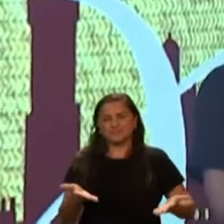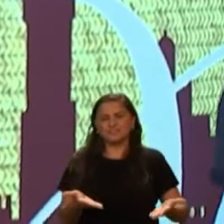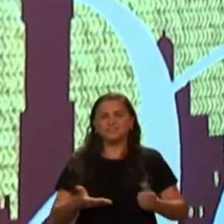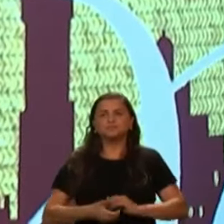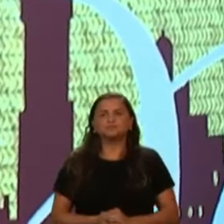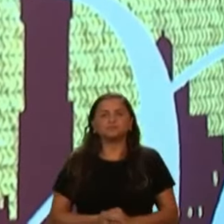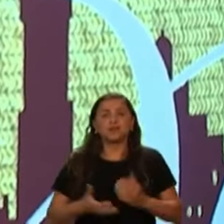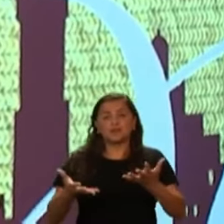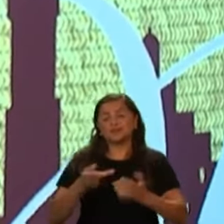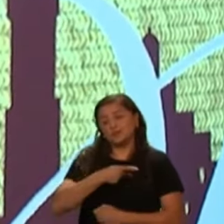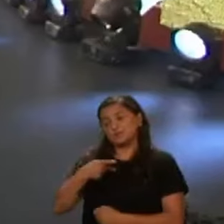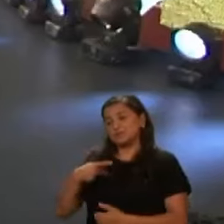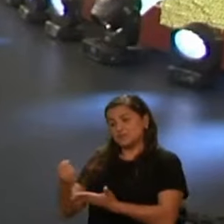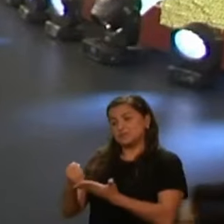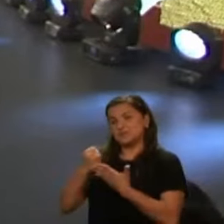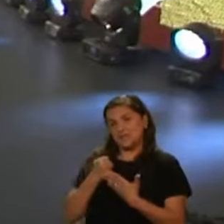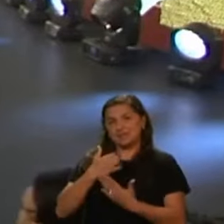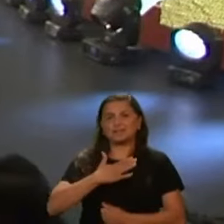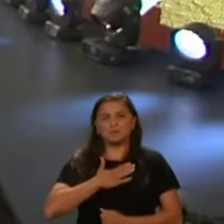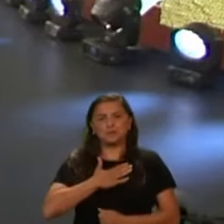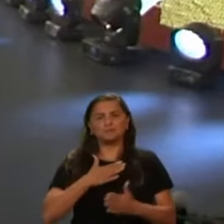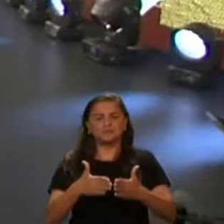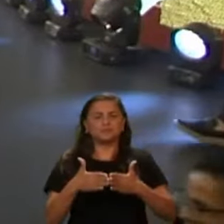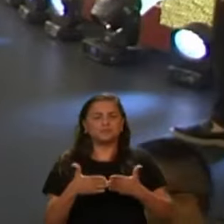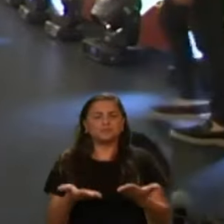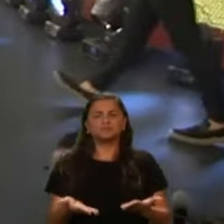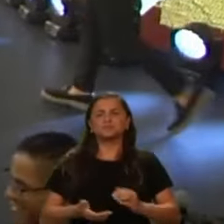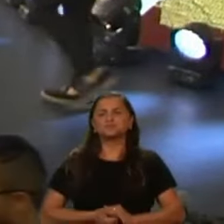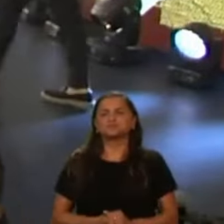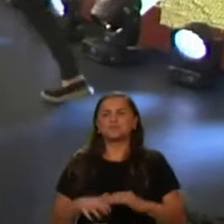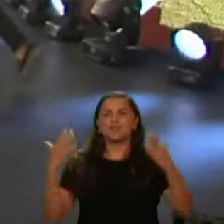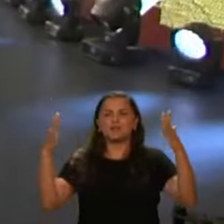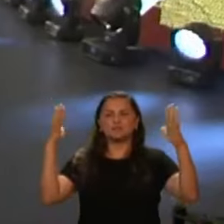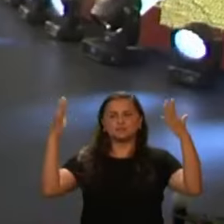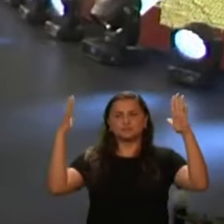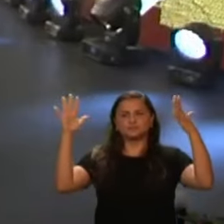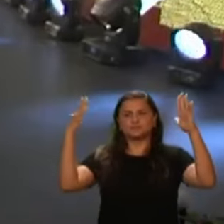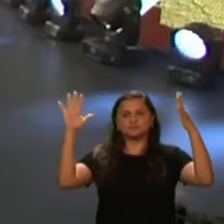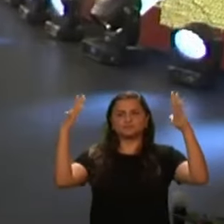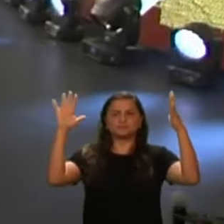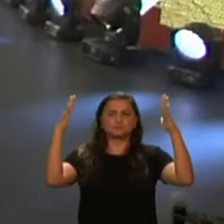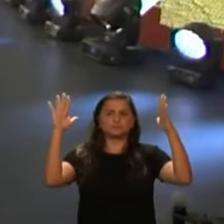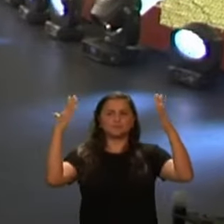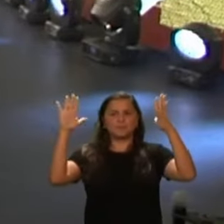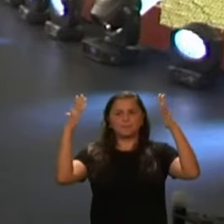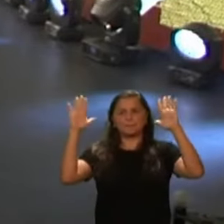Queria que os pastores me ajudassem, por favor. Pode vir. Vamos aplaudir o Senhor por essas famílias, Lagoinha.